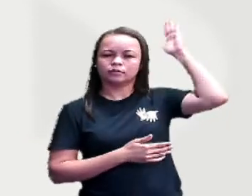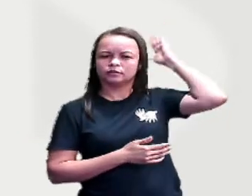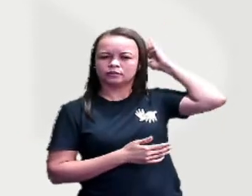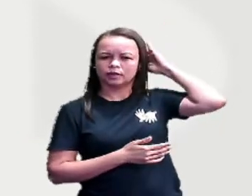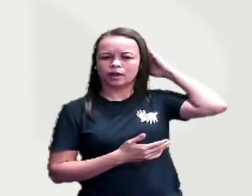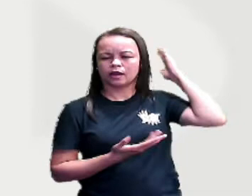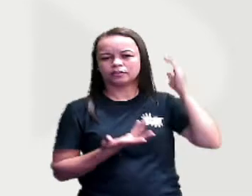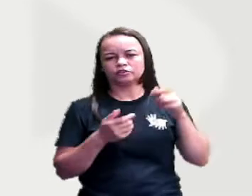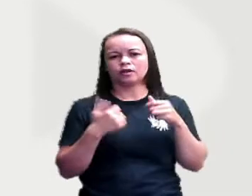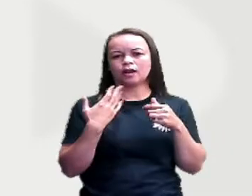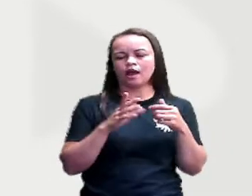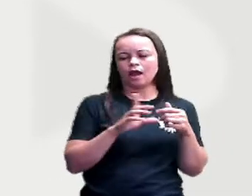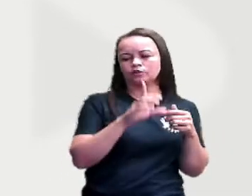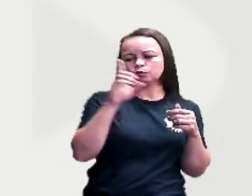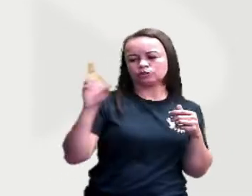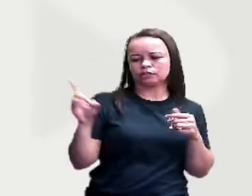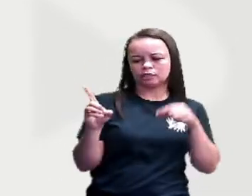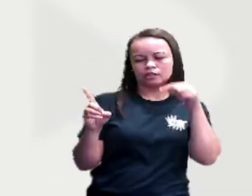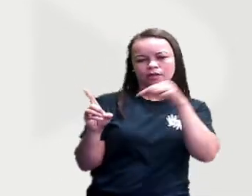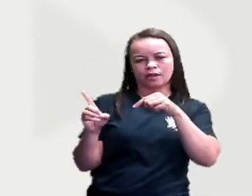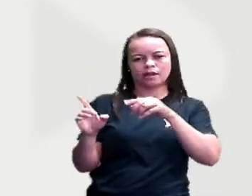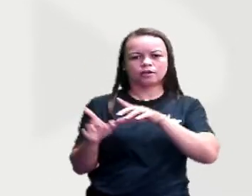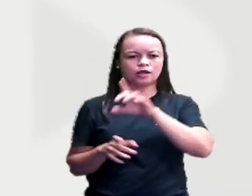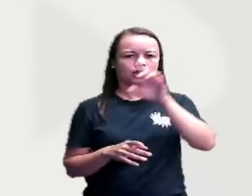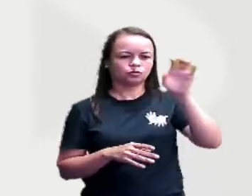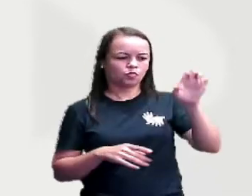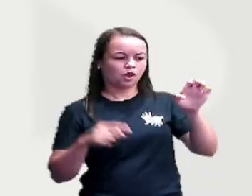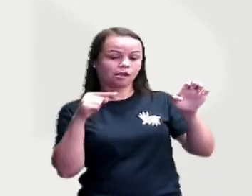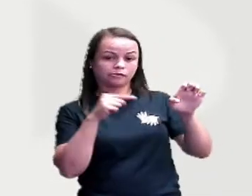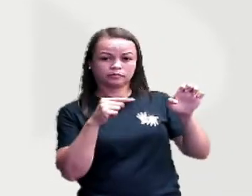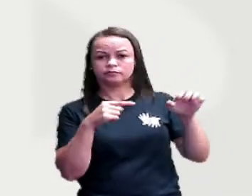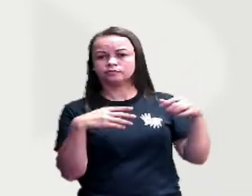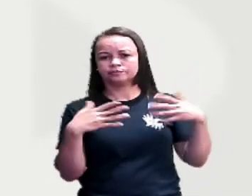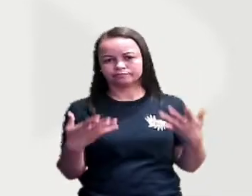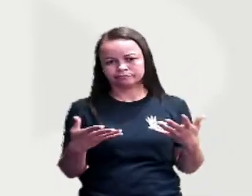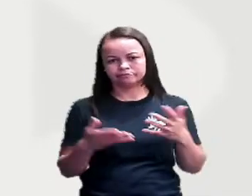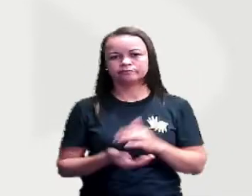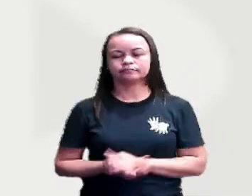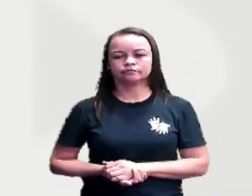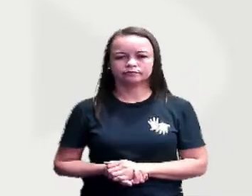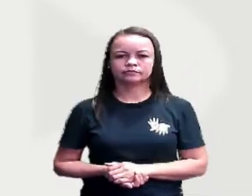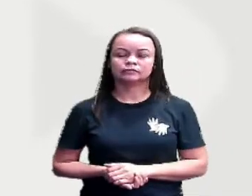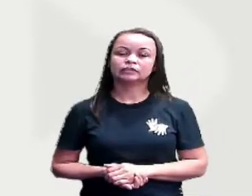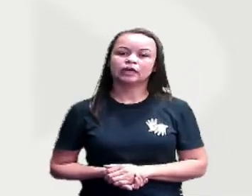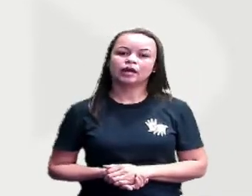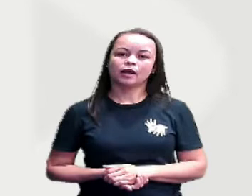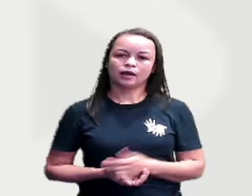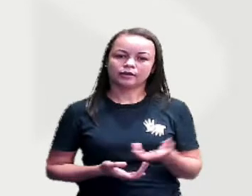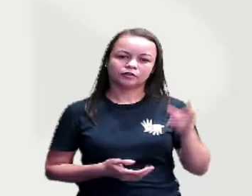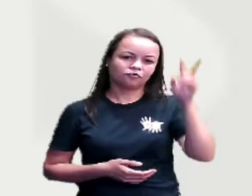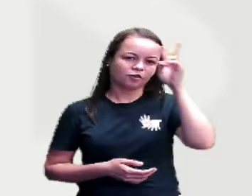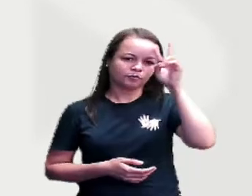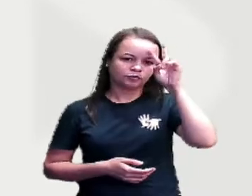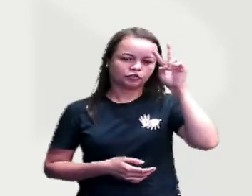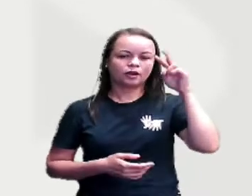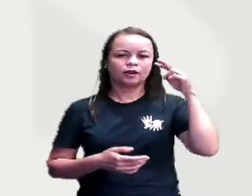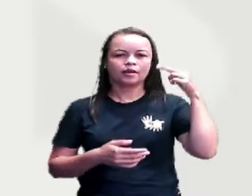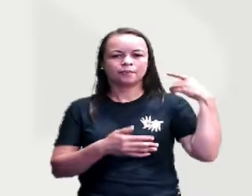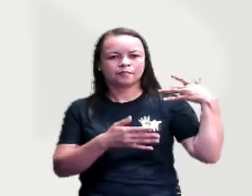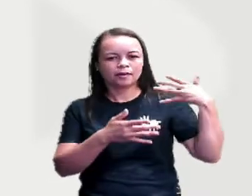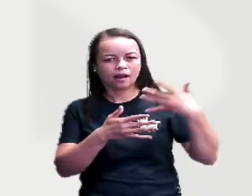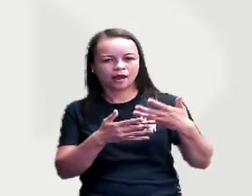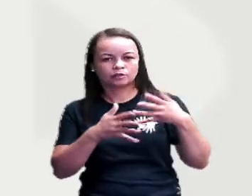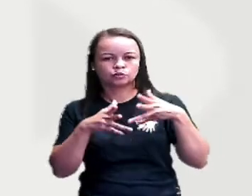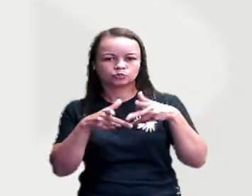lado direito, lado esquerdo. Então a gente vai aí, ó, relembrar